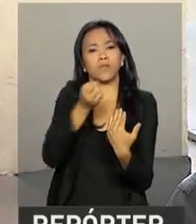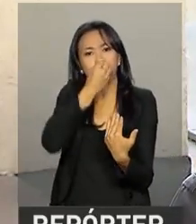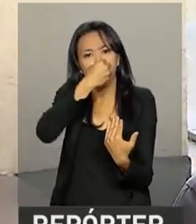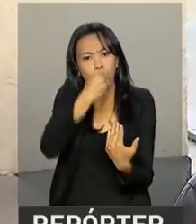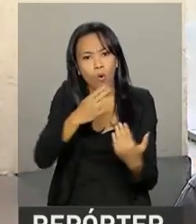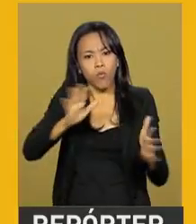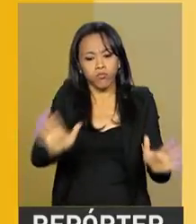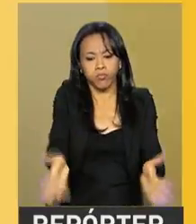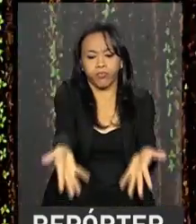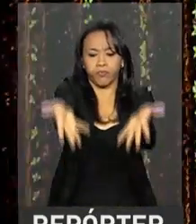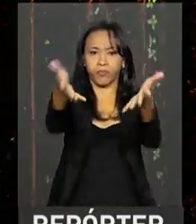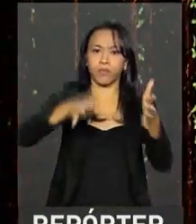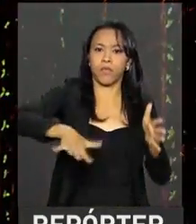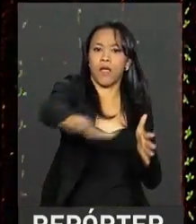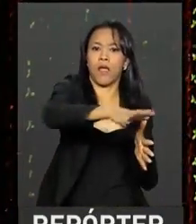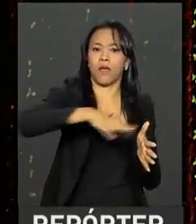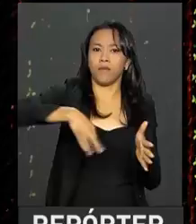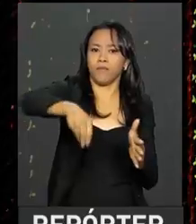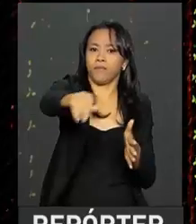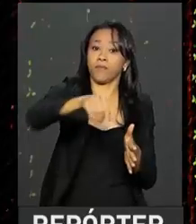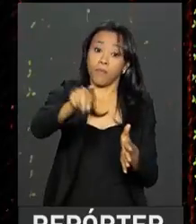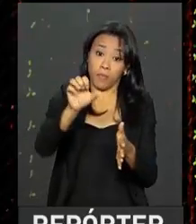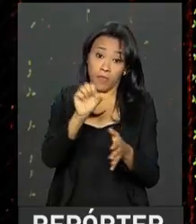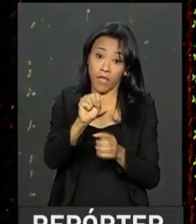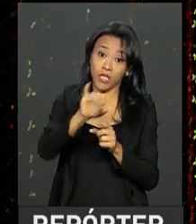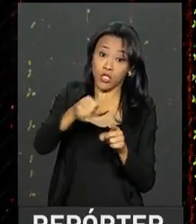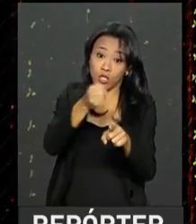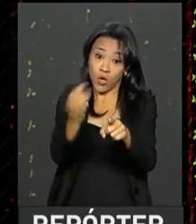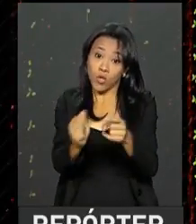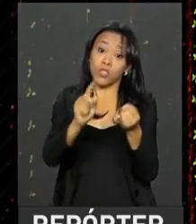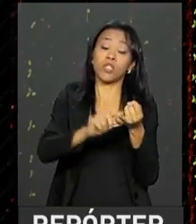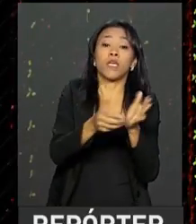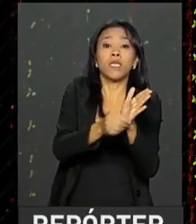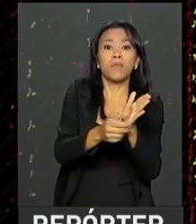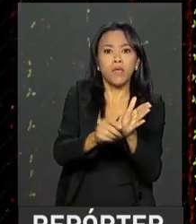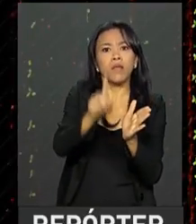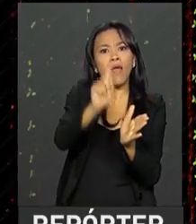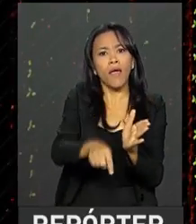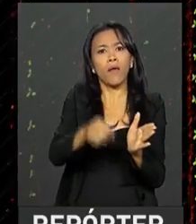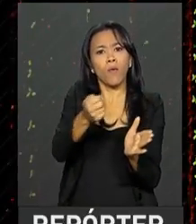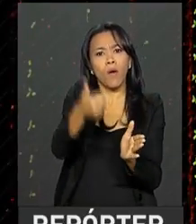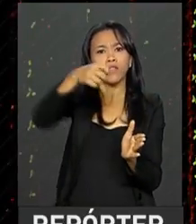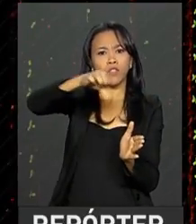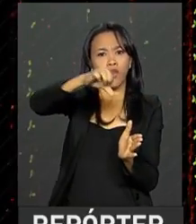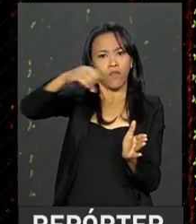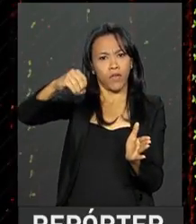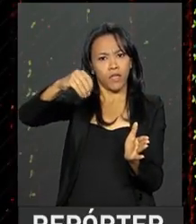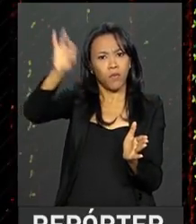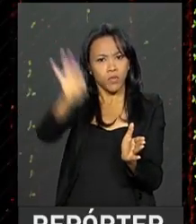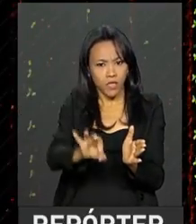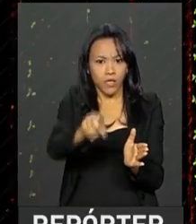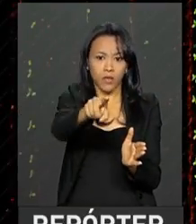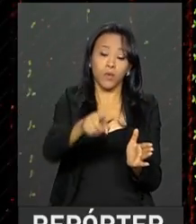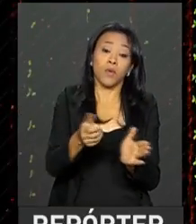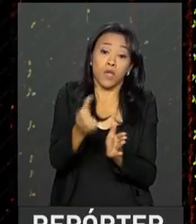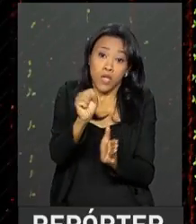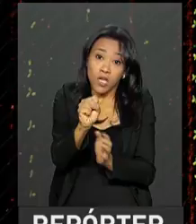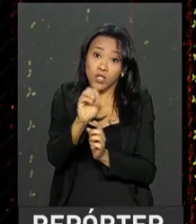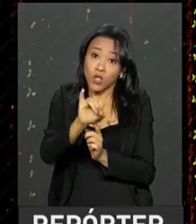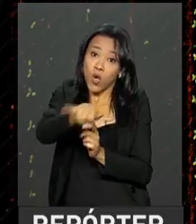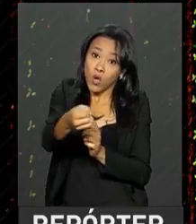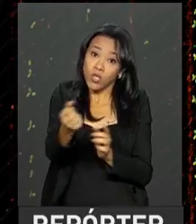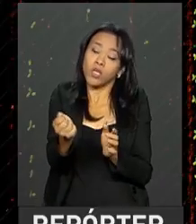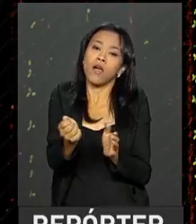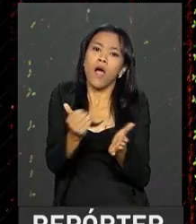como um todo soja e milho representam quase 90% dos grãos colhidos no brasil a produção da soja deve subir 19